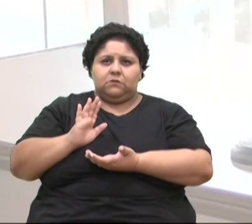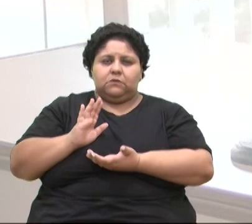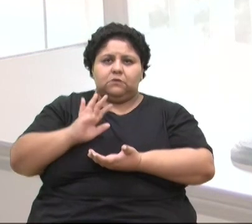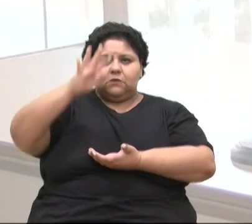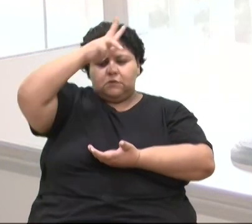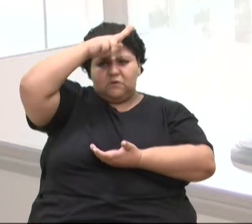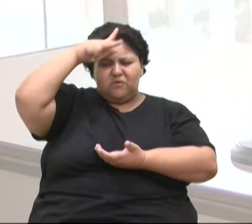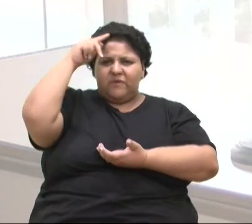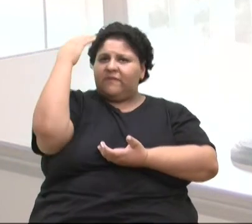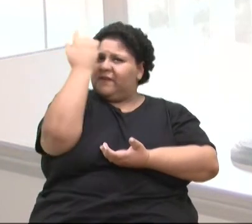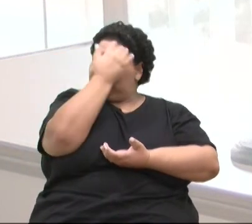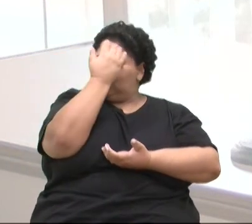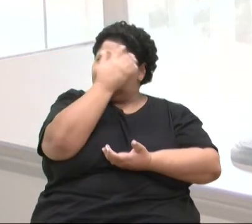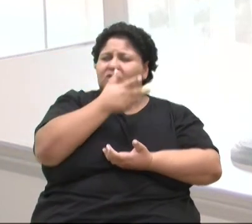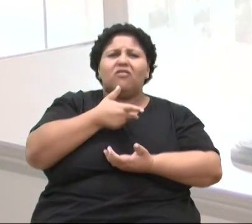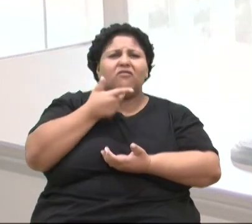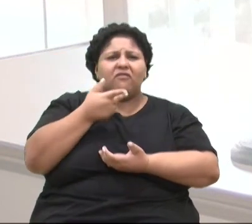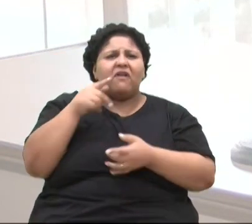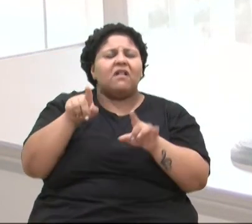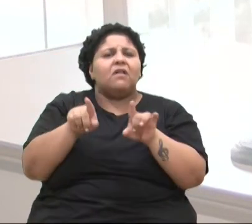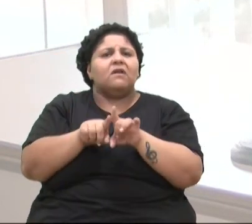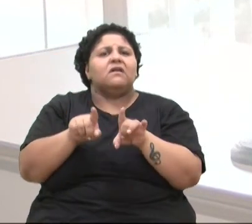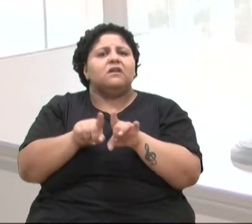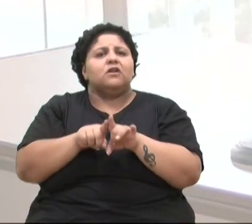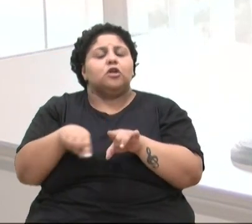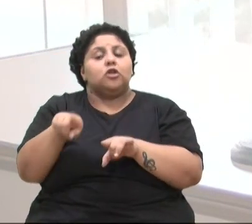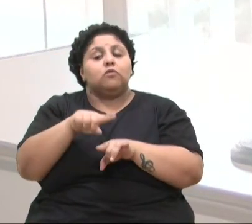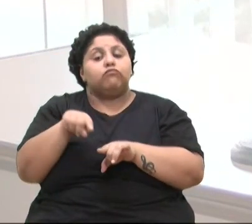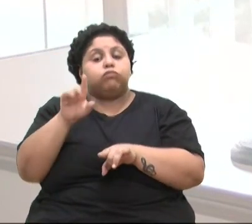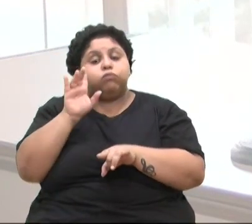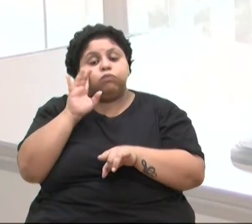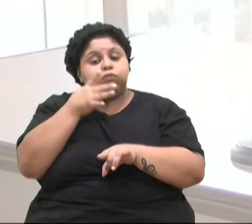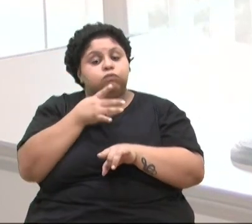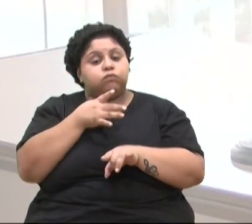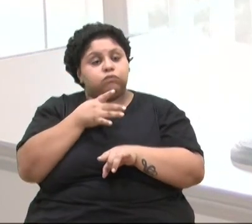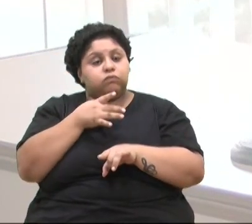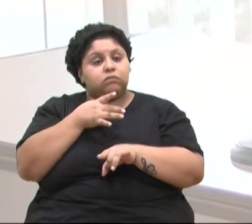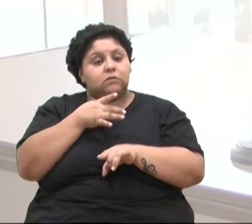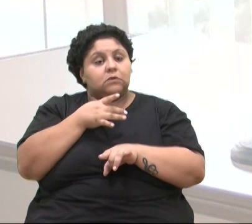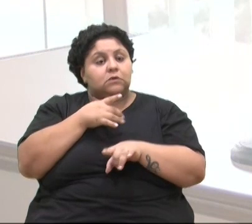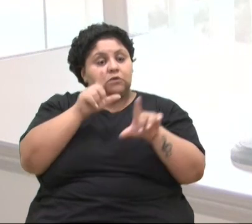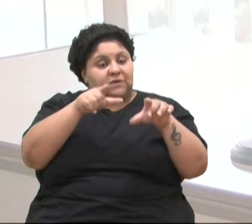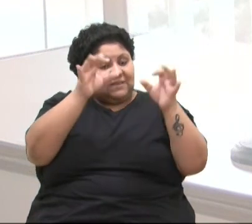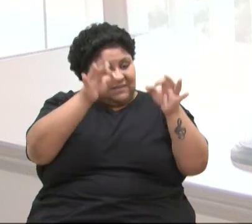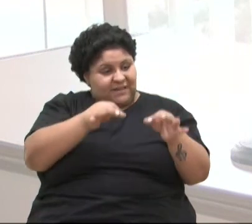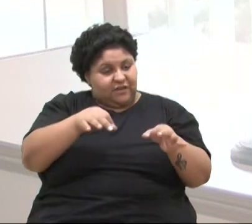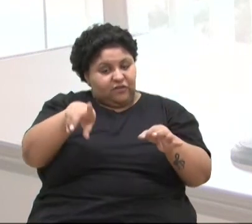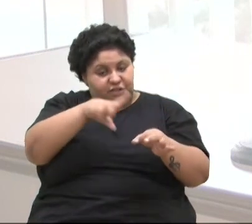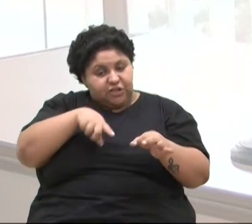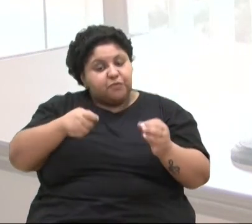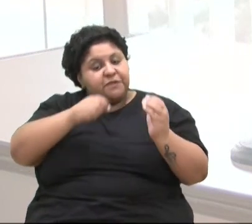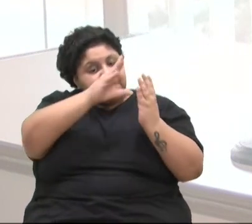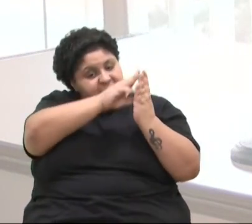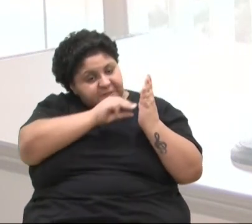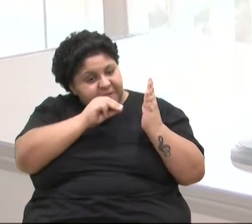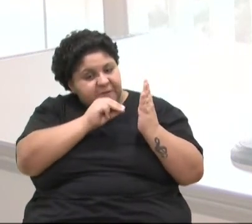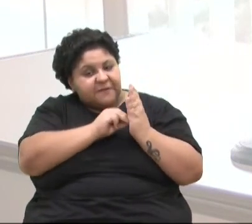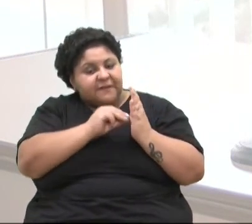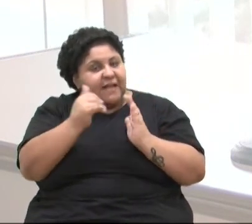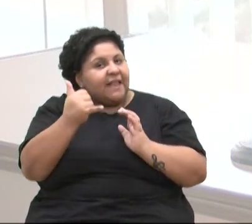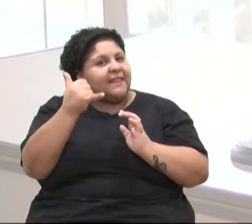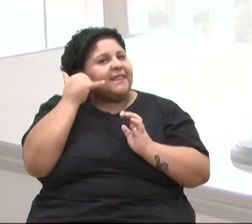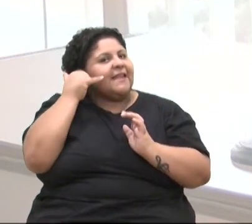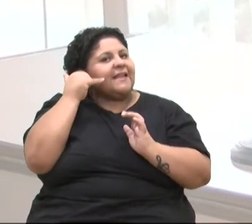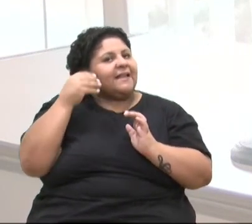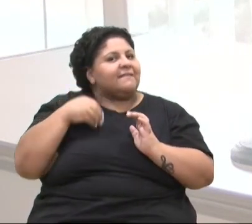falou por diversas vezes, e eu acho que nós resolveria, porque onde dá certo a gente tem que copiar. A telemedicina, secretária,